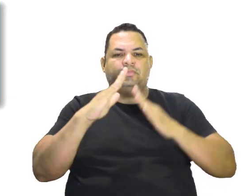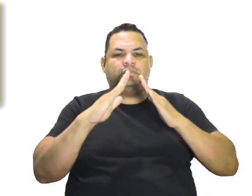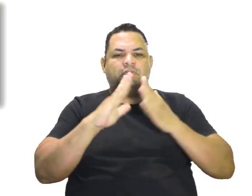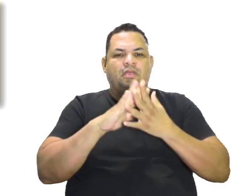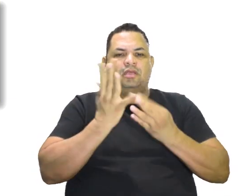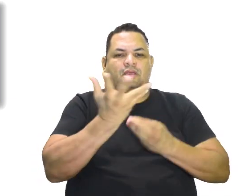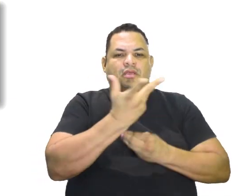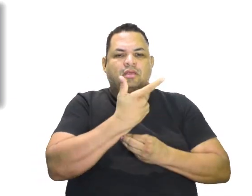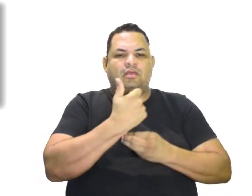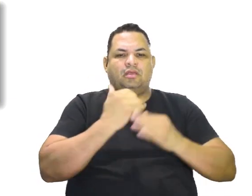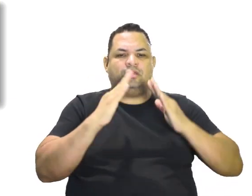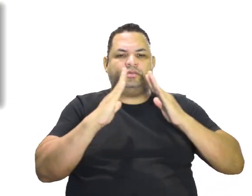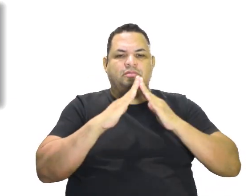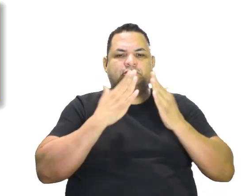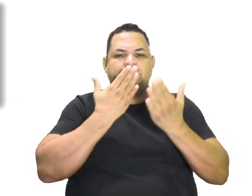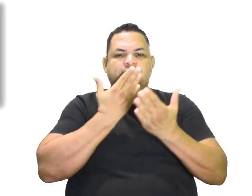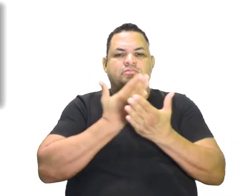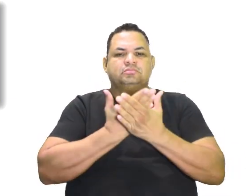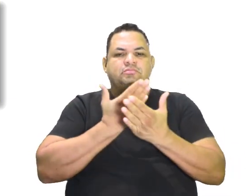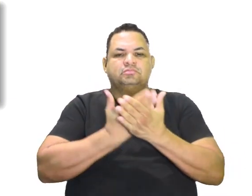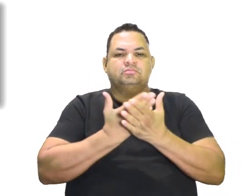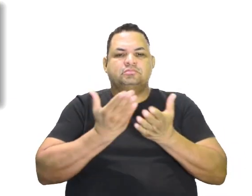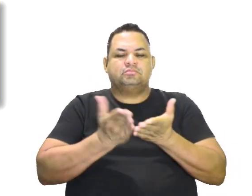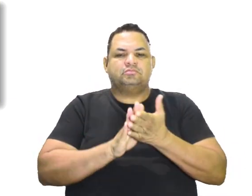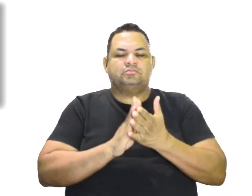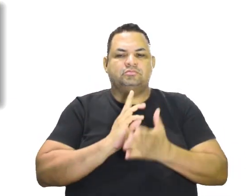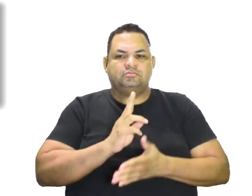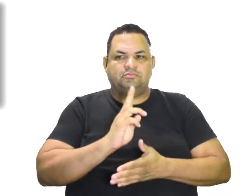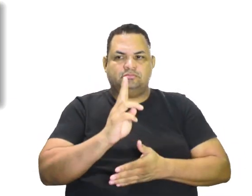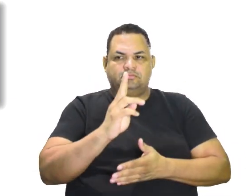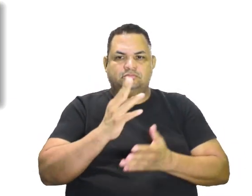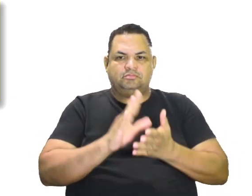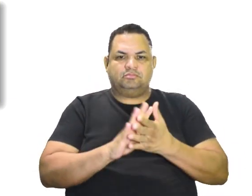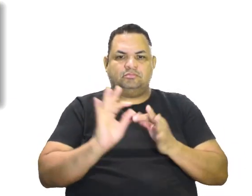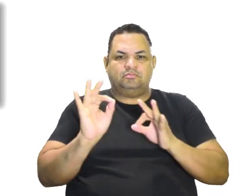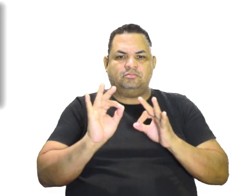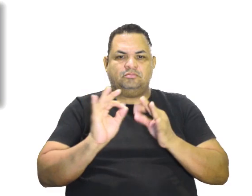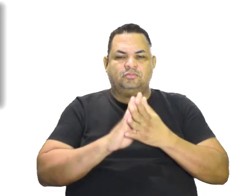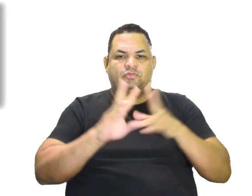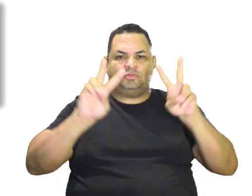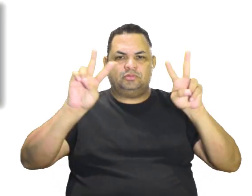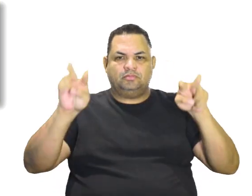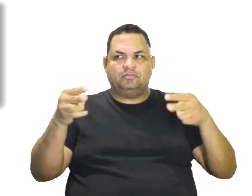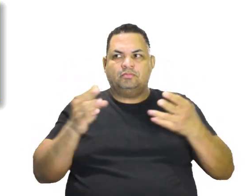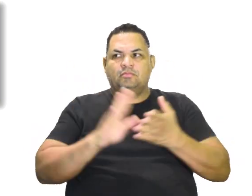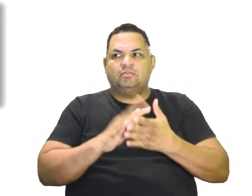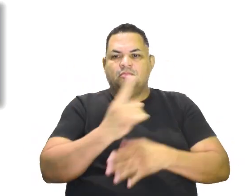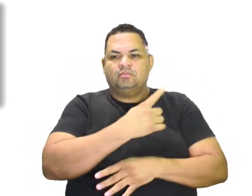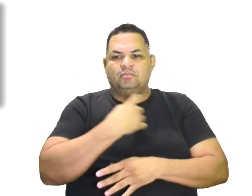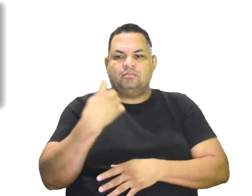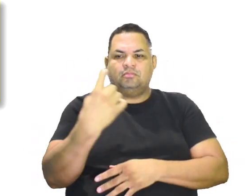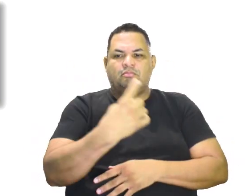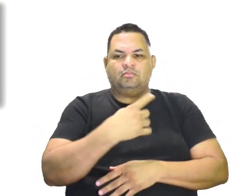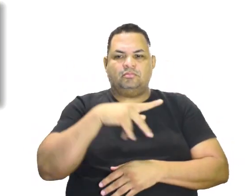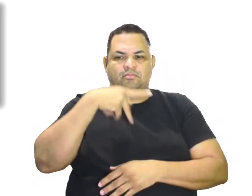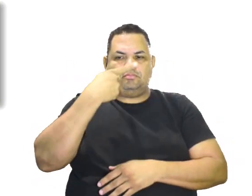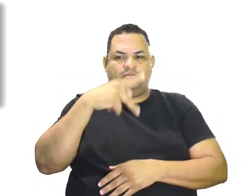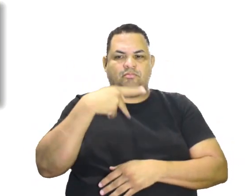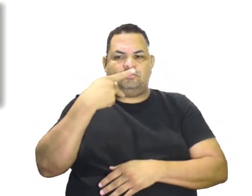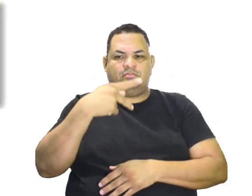acadêmica e durante, né, o outro assunto, a gente ficou